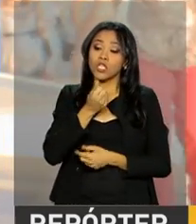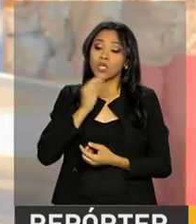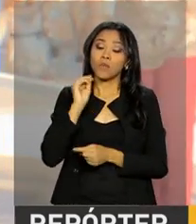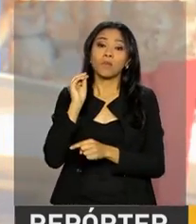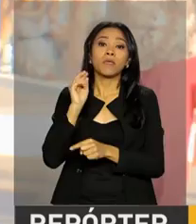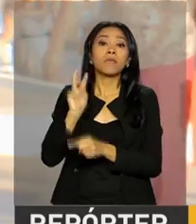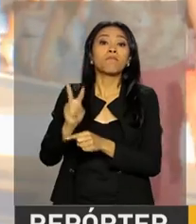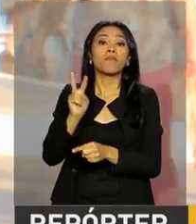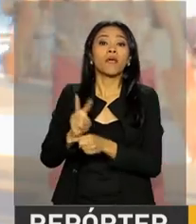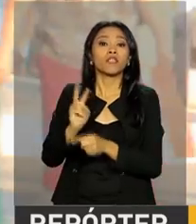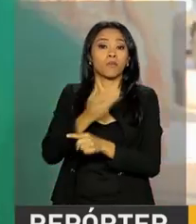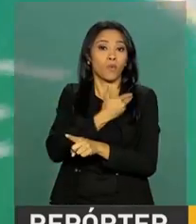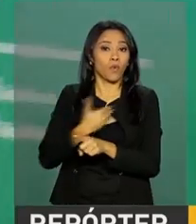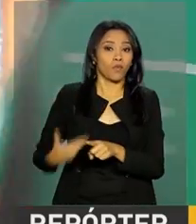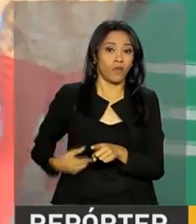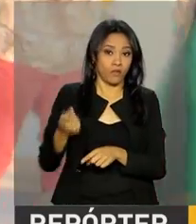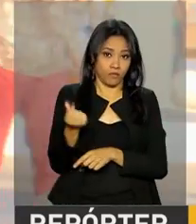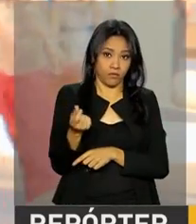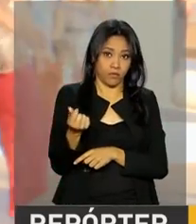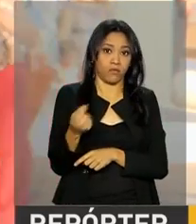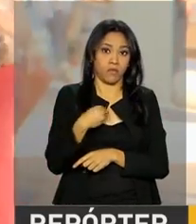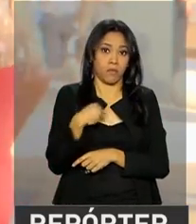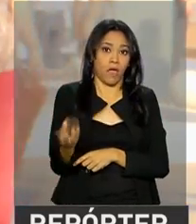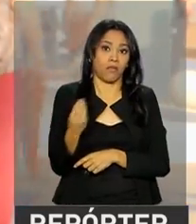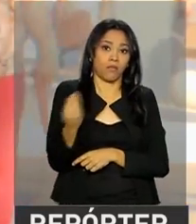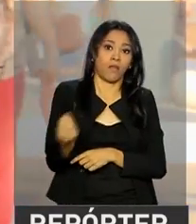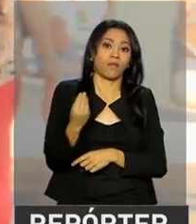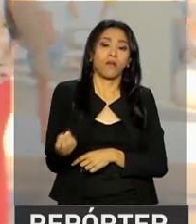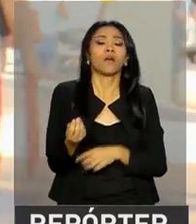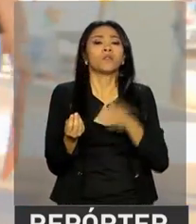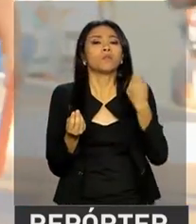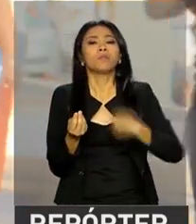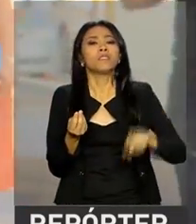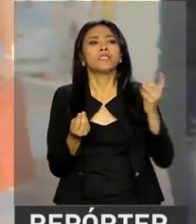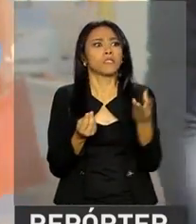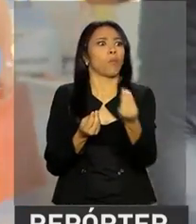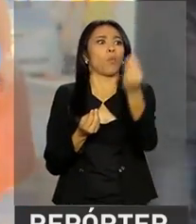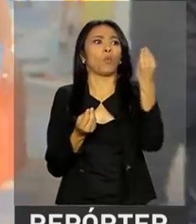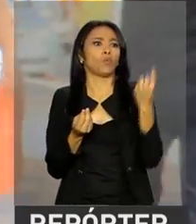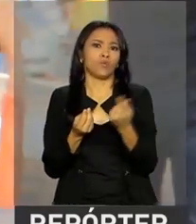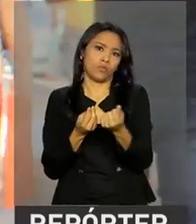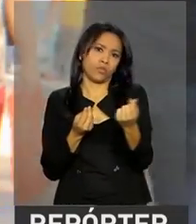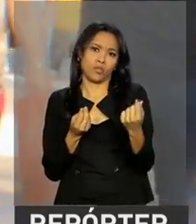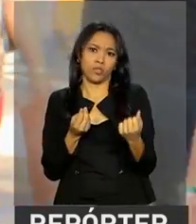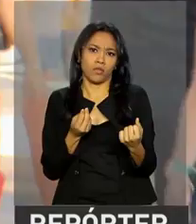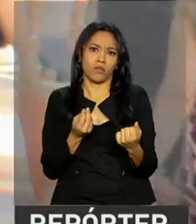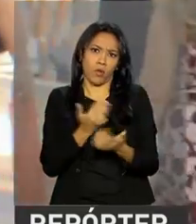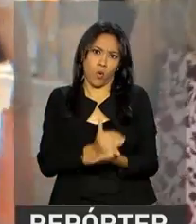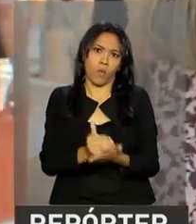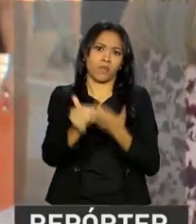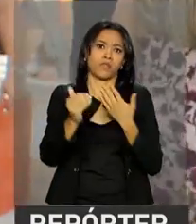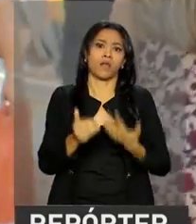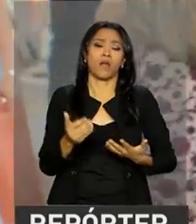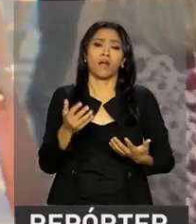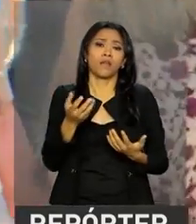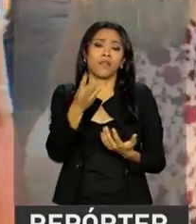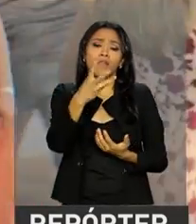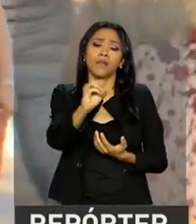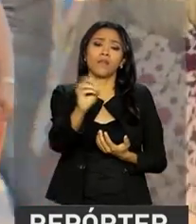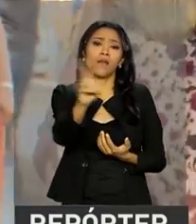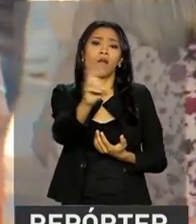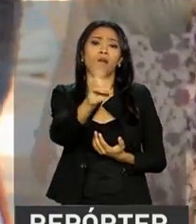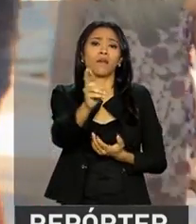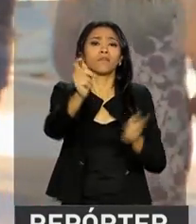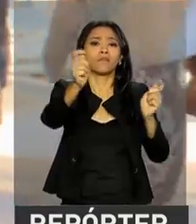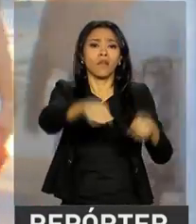ao governo e pode lucrar com isso e não é preciso de muito para começar a investir a partir de 30 reais